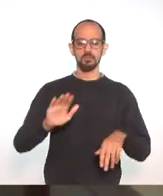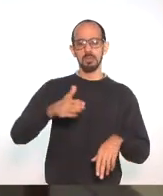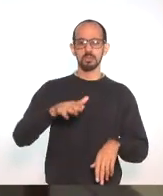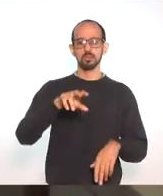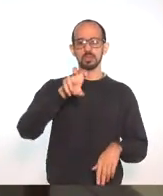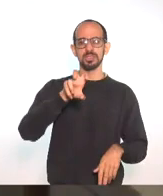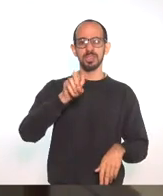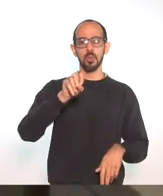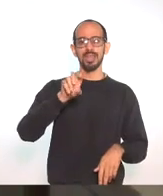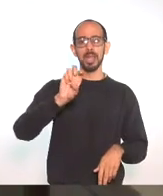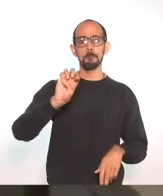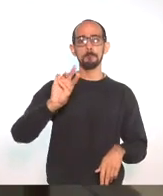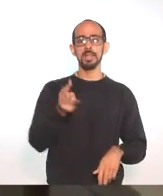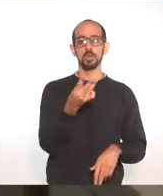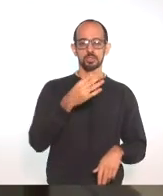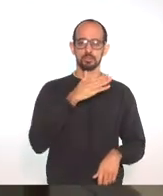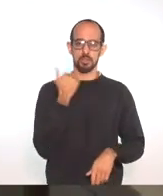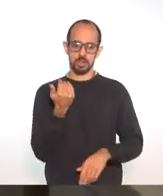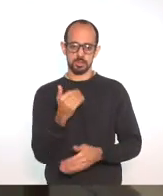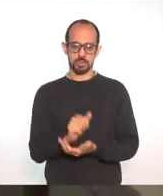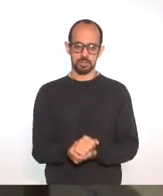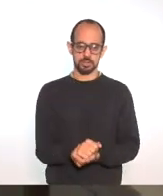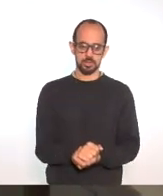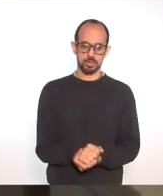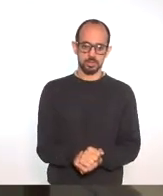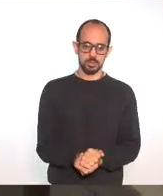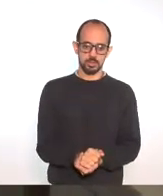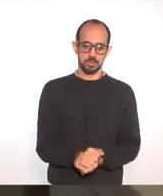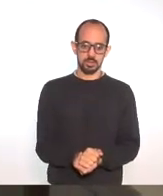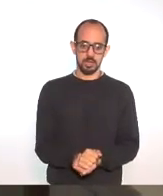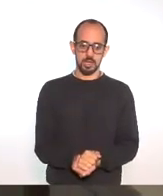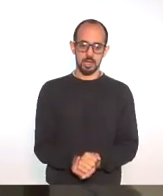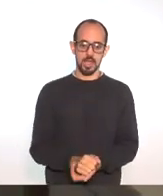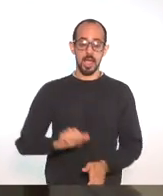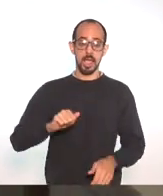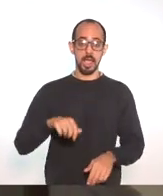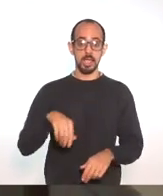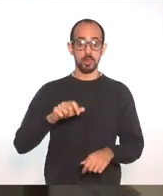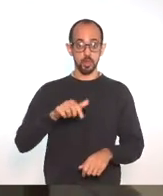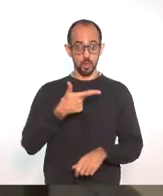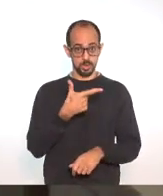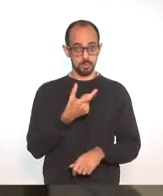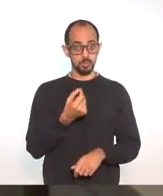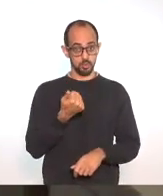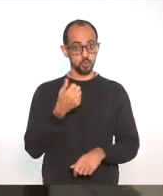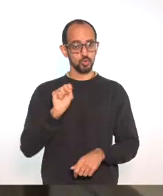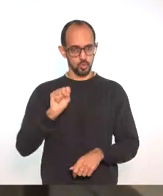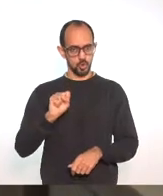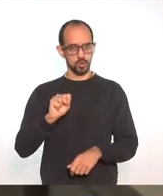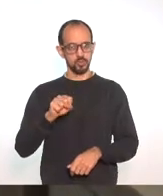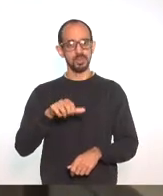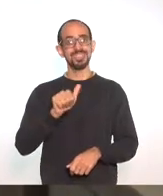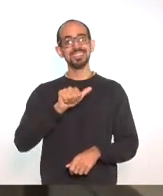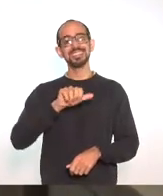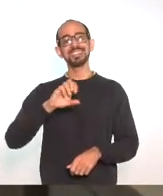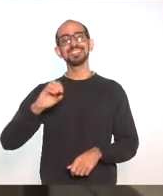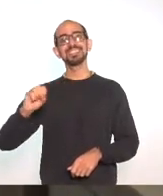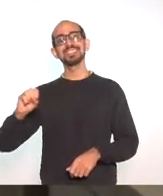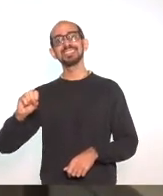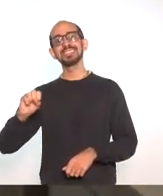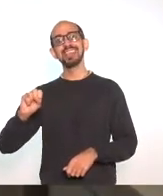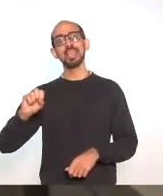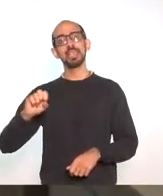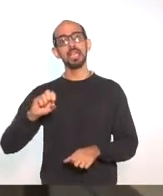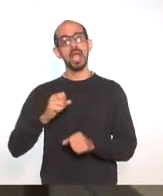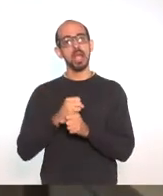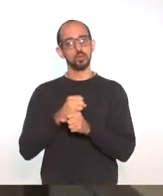em 2018 essa pandemia fez 100 anos e agora tá fazendo 103